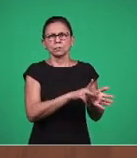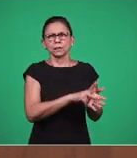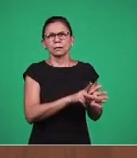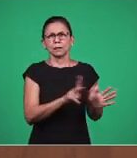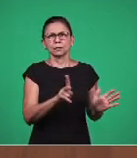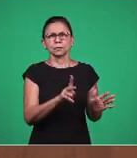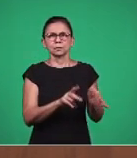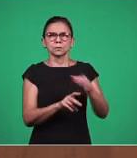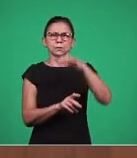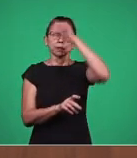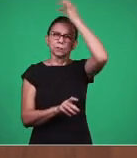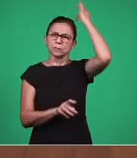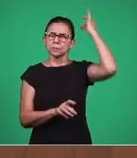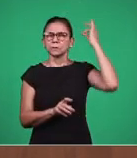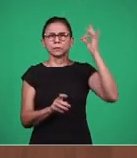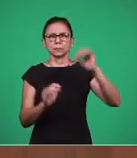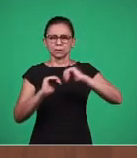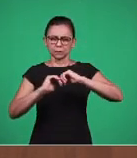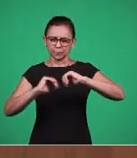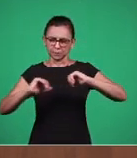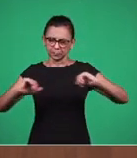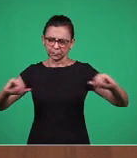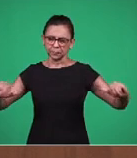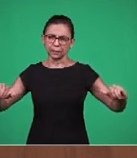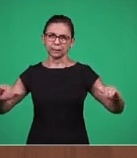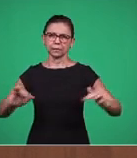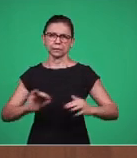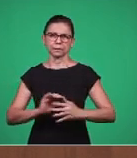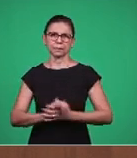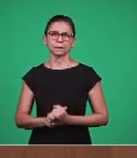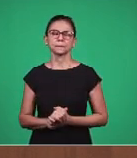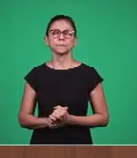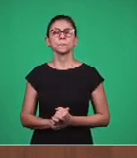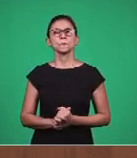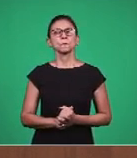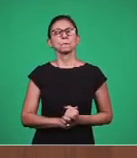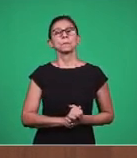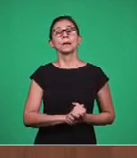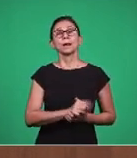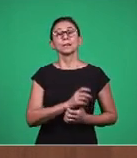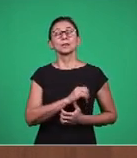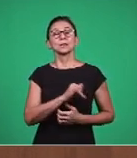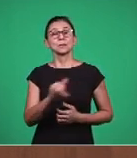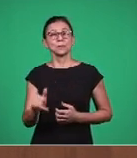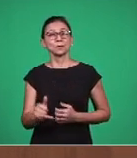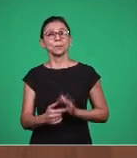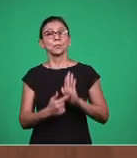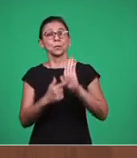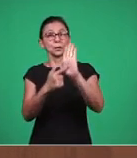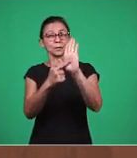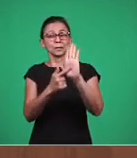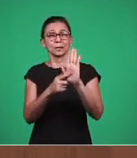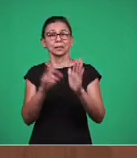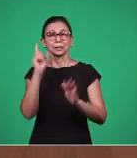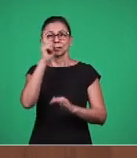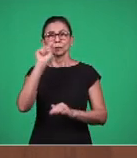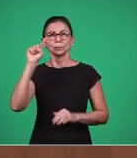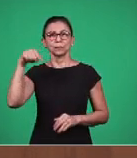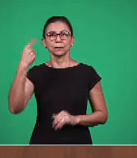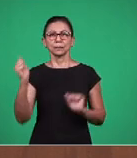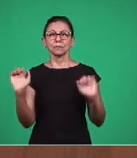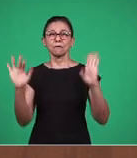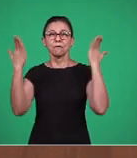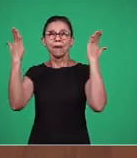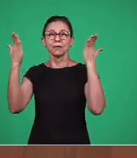instrumentos. Nós vamos falar sobre as festas de Israel a partir de domingo próximo.